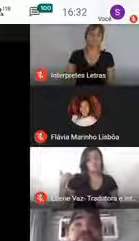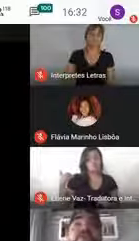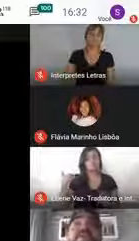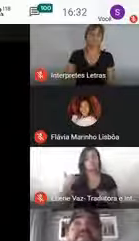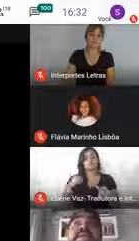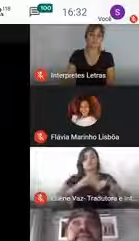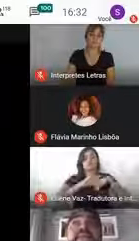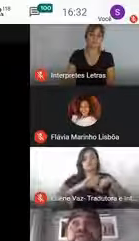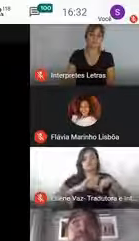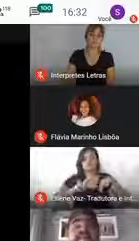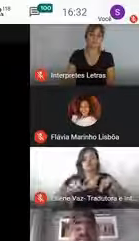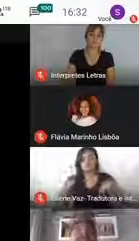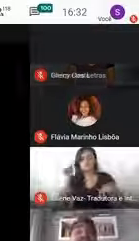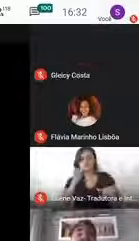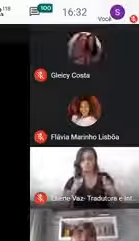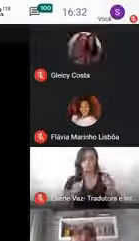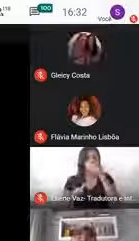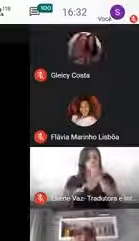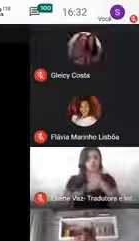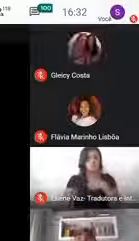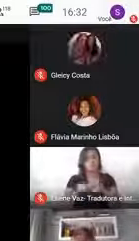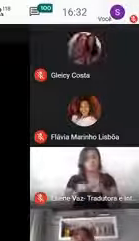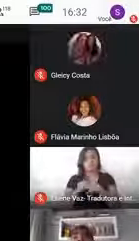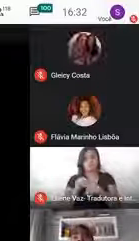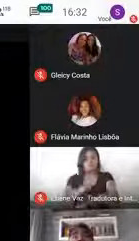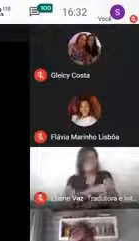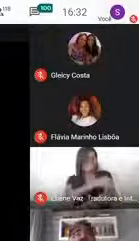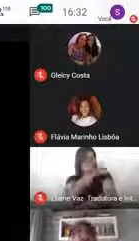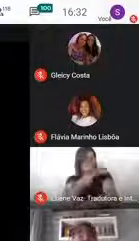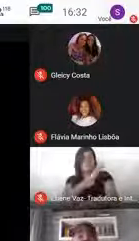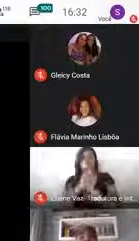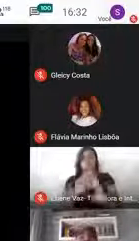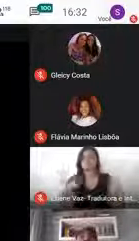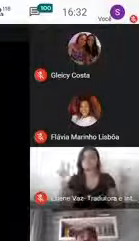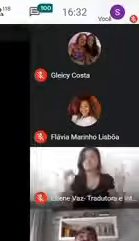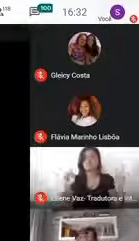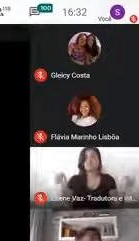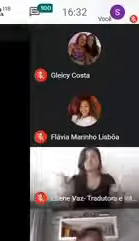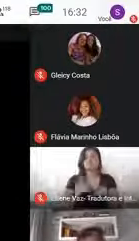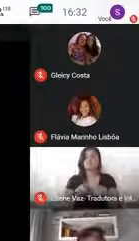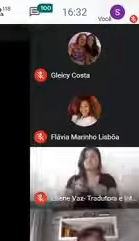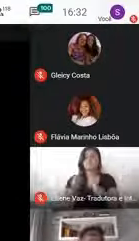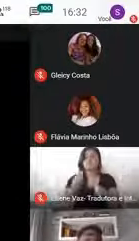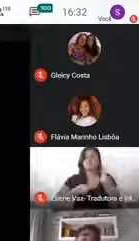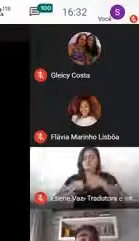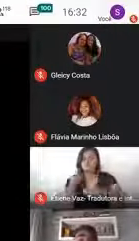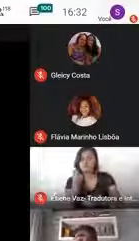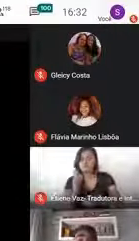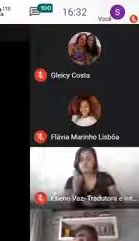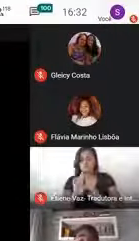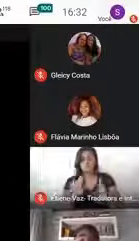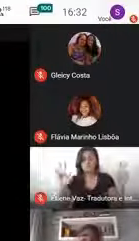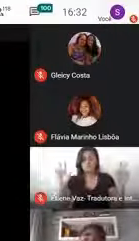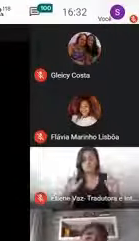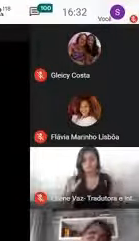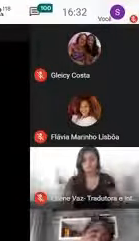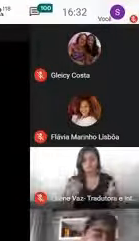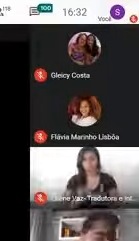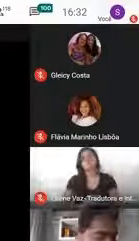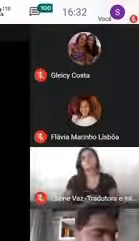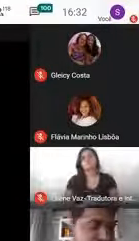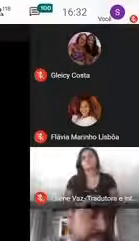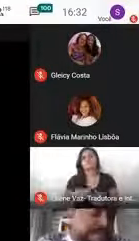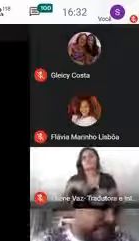de escolaridades diferentes, de poder aquisitivo diferente. Todos esses fatores